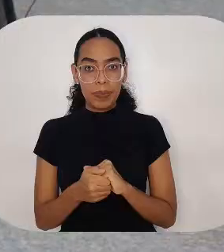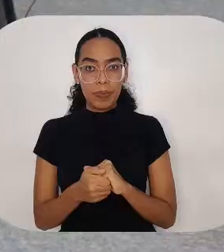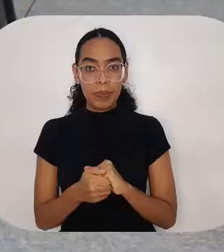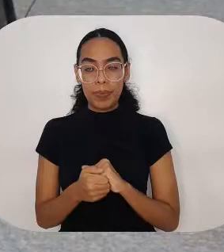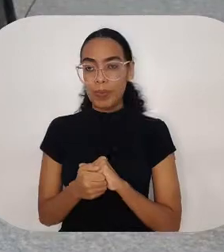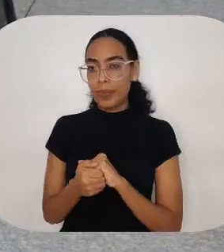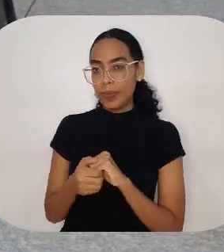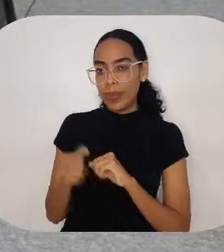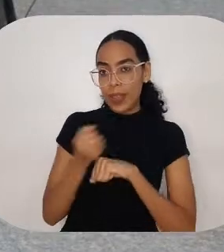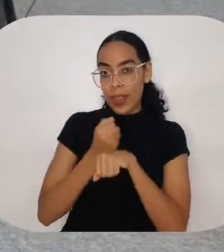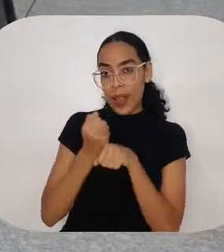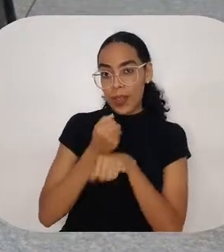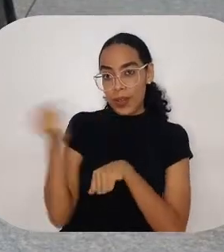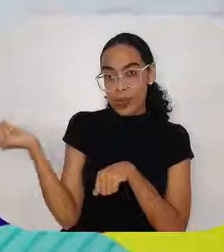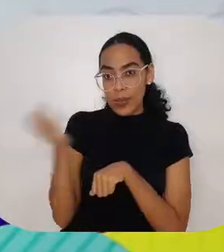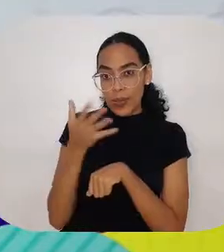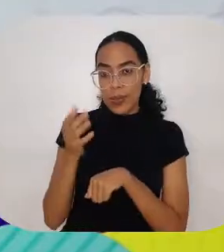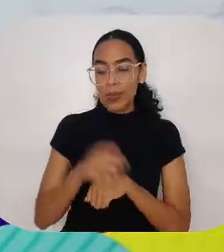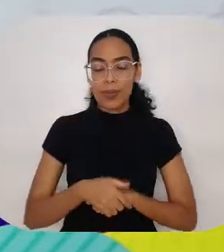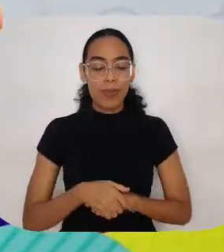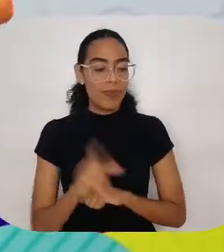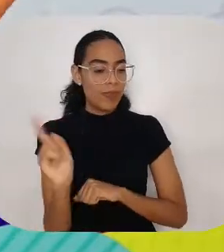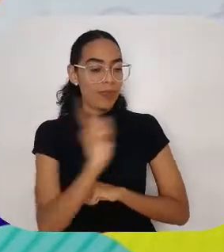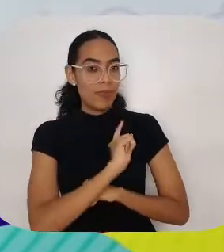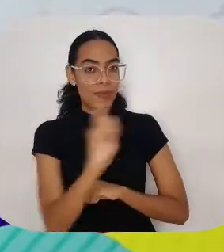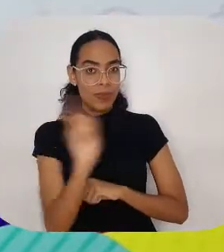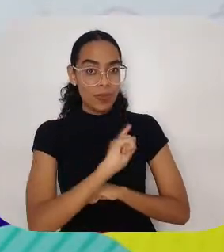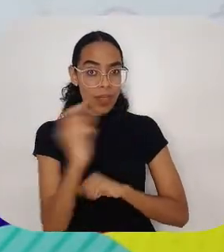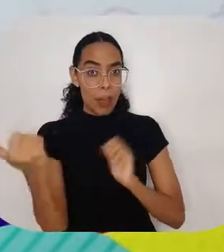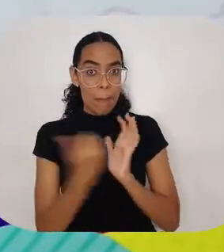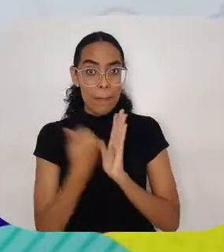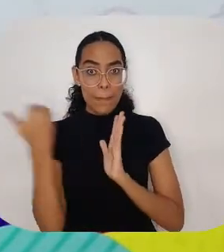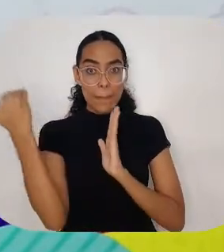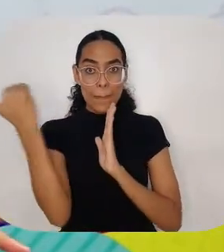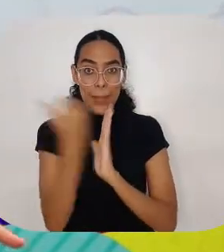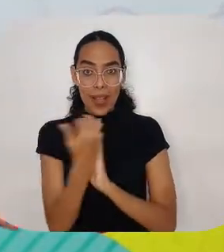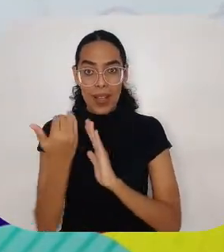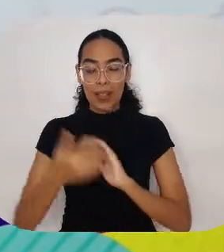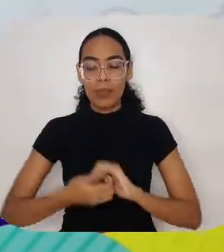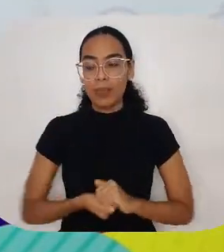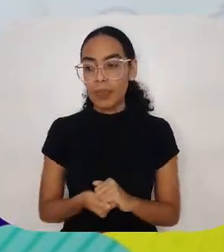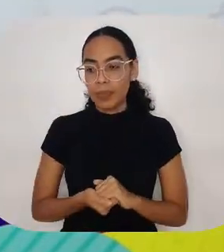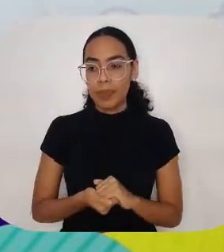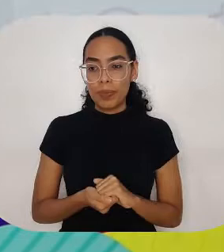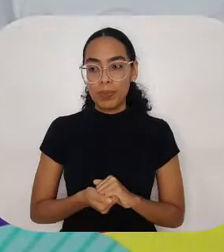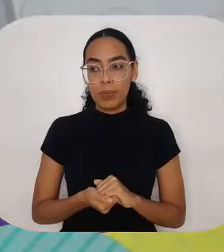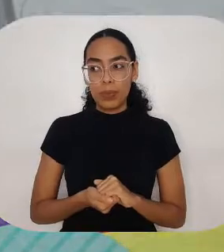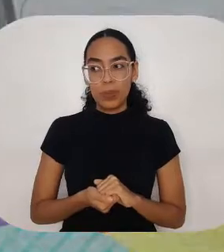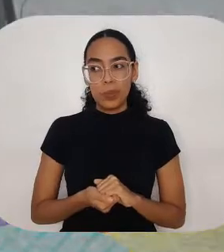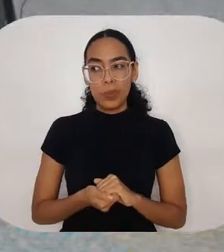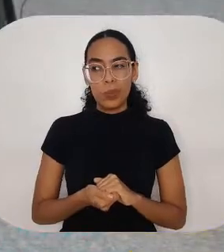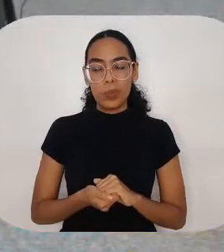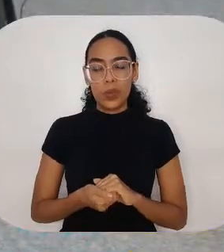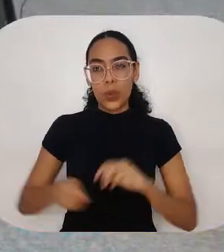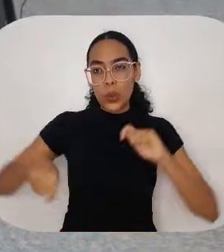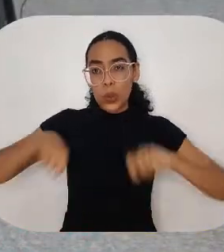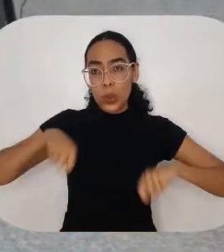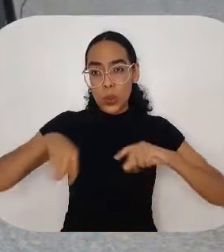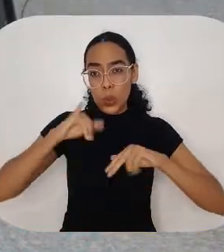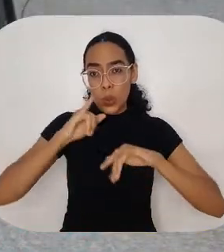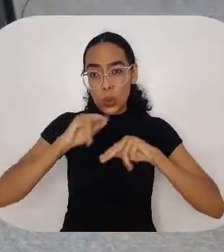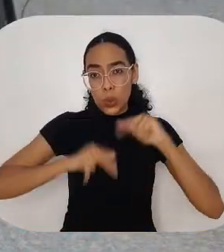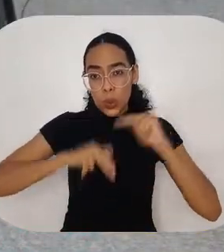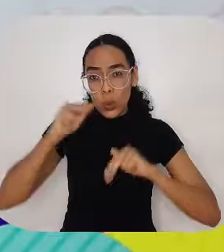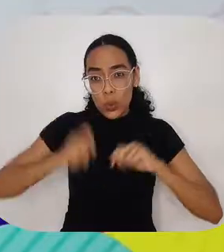Natal. Ah, o Ano Novo. Não, não é o Ano Novo. Ainda é mais animado que o Ano Novo. Deixa eu ver. O São